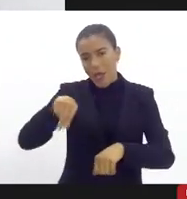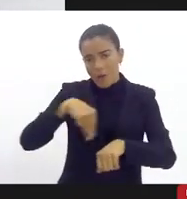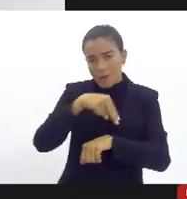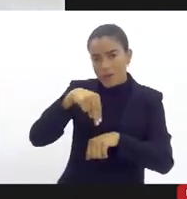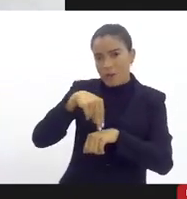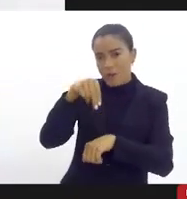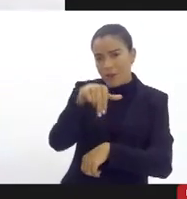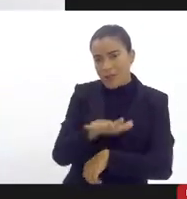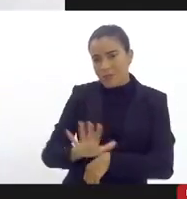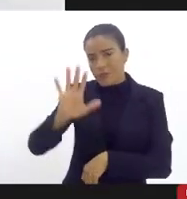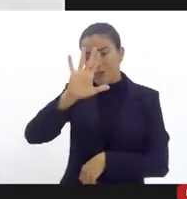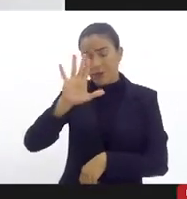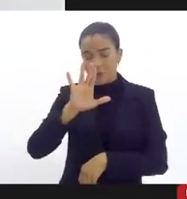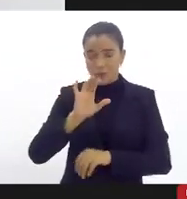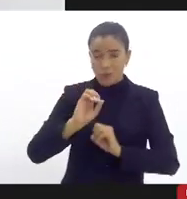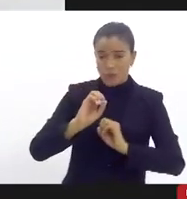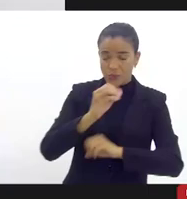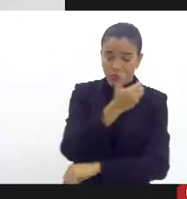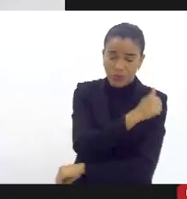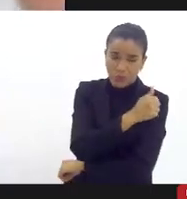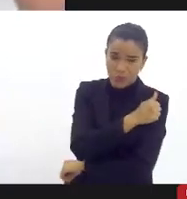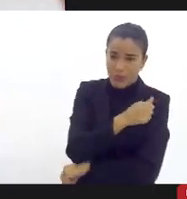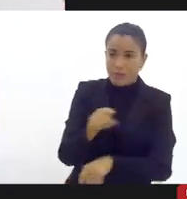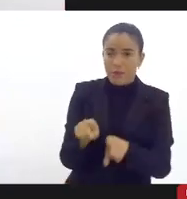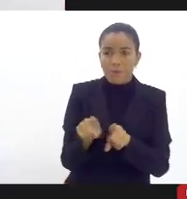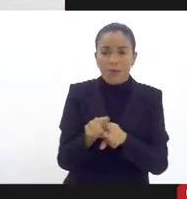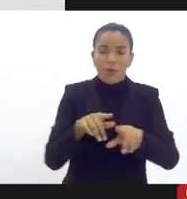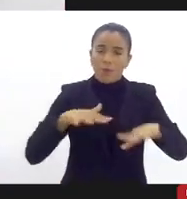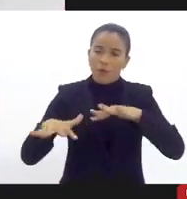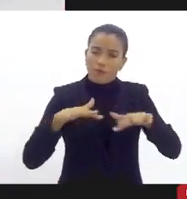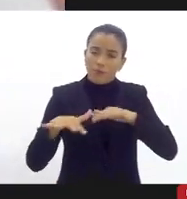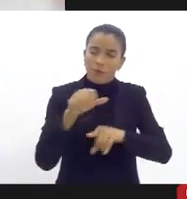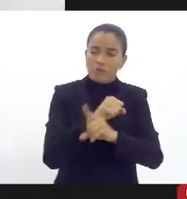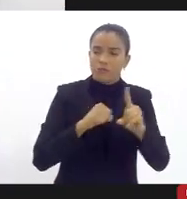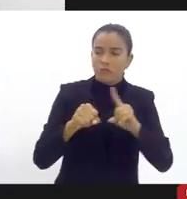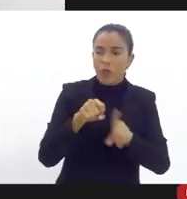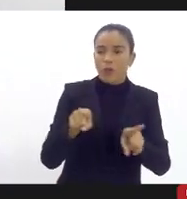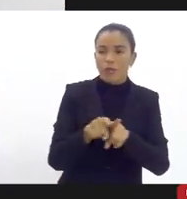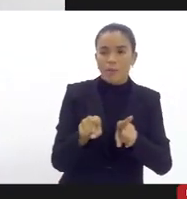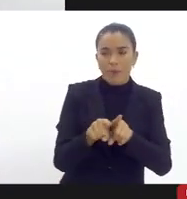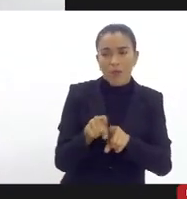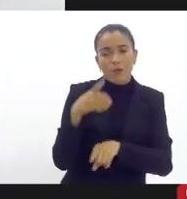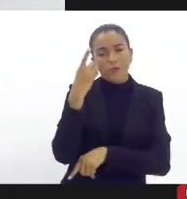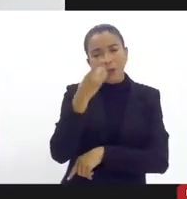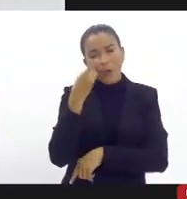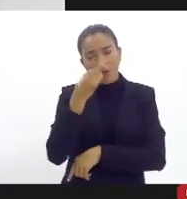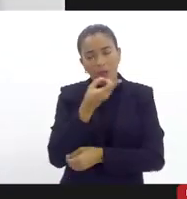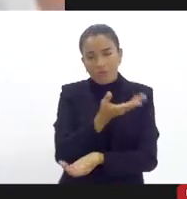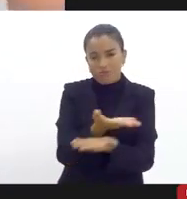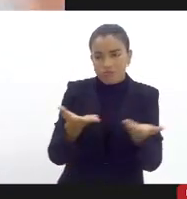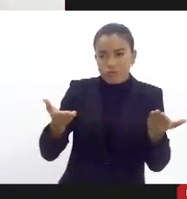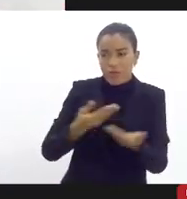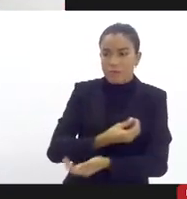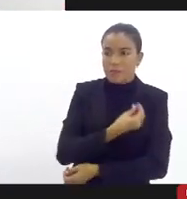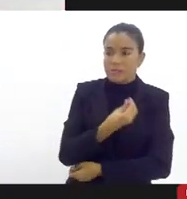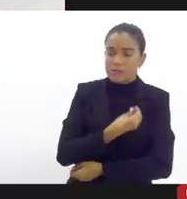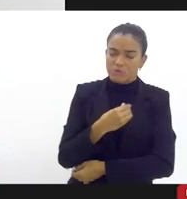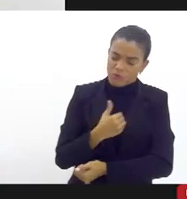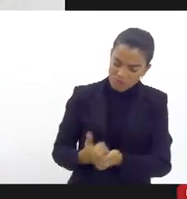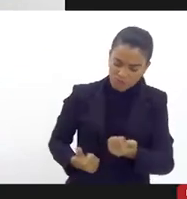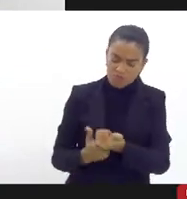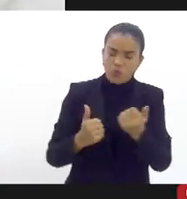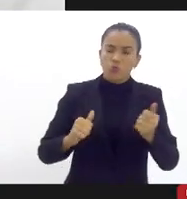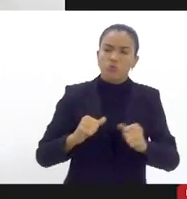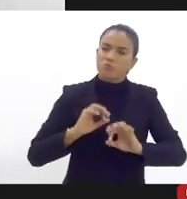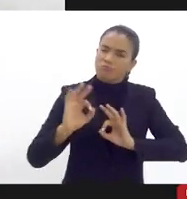dos Estudantes assim como os estudantes e o movimento social e os mandatos que estão aqui presentes estamos juntos para